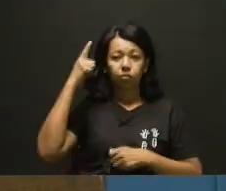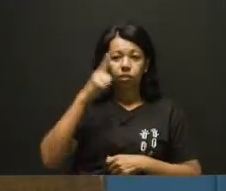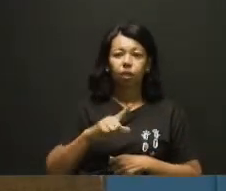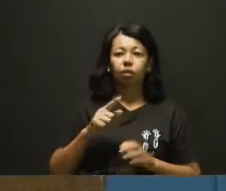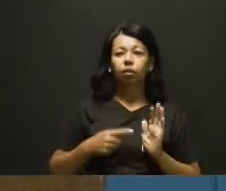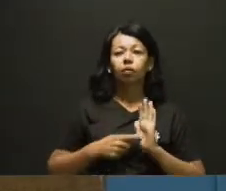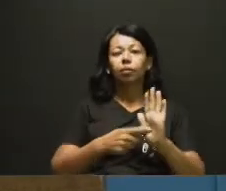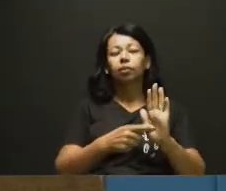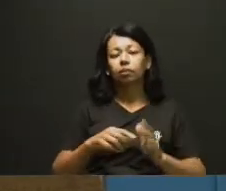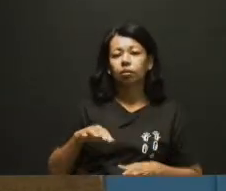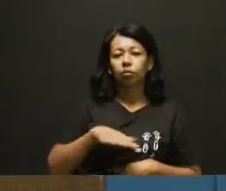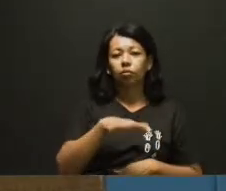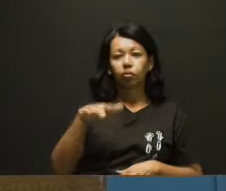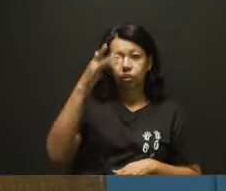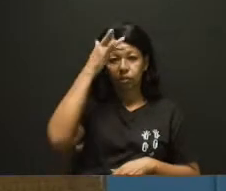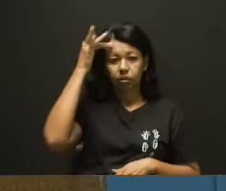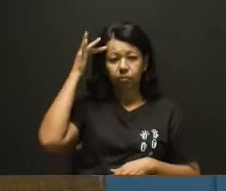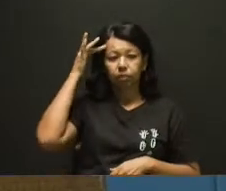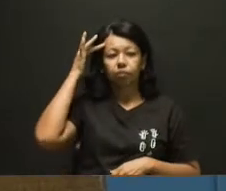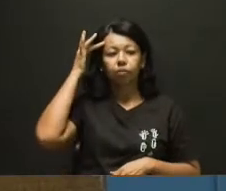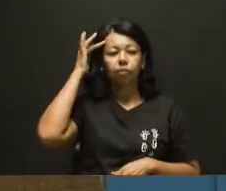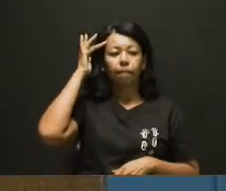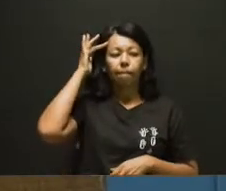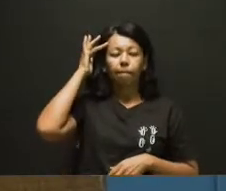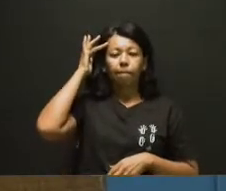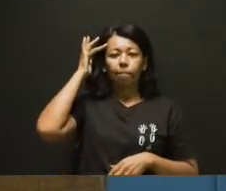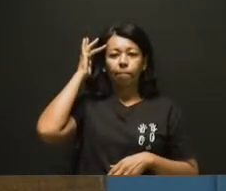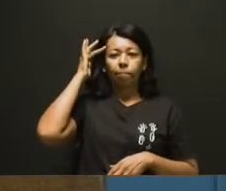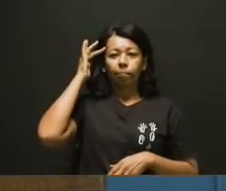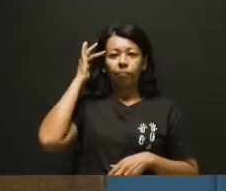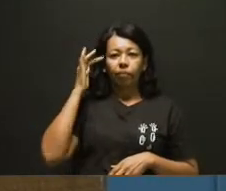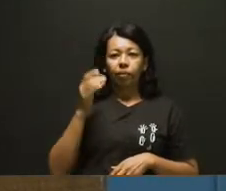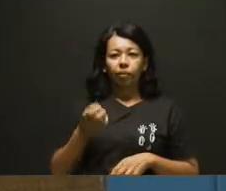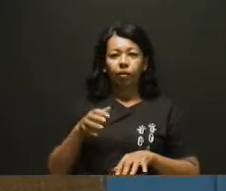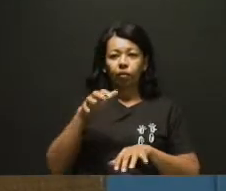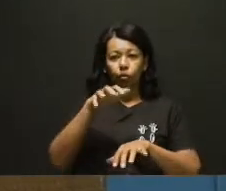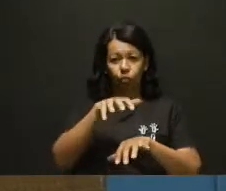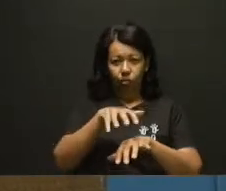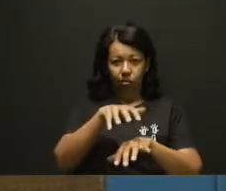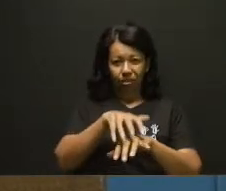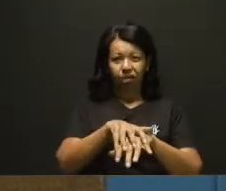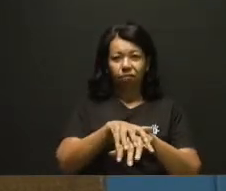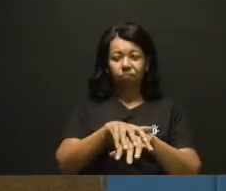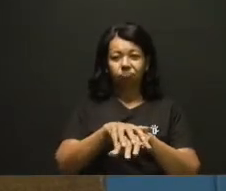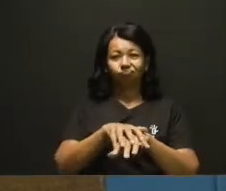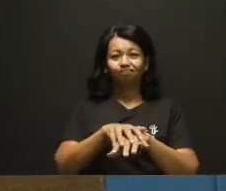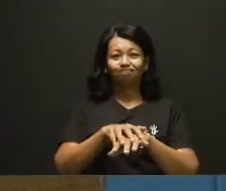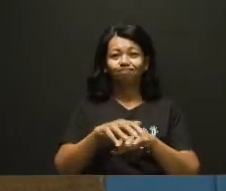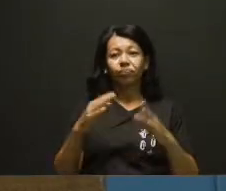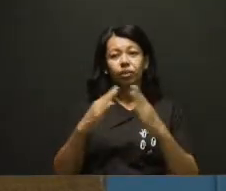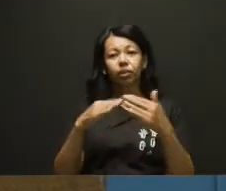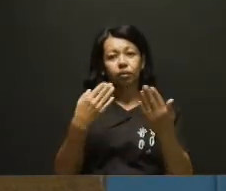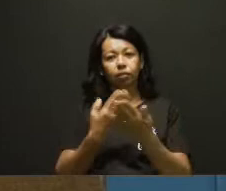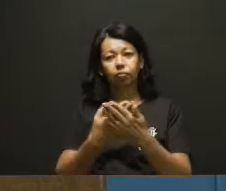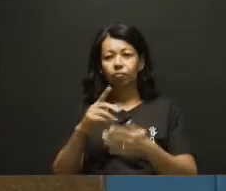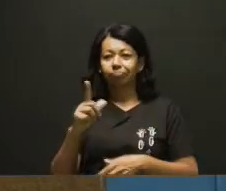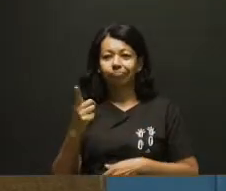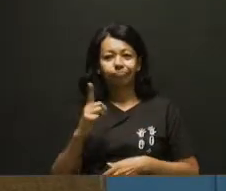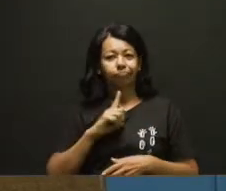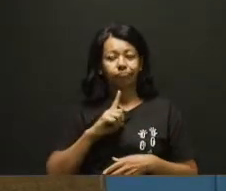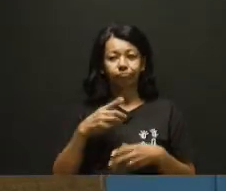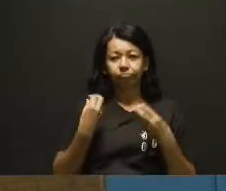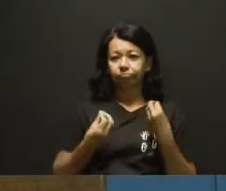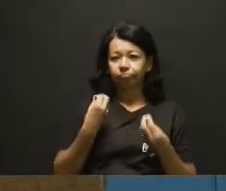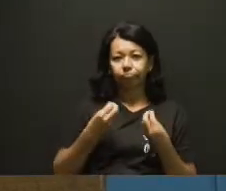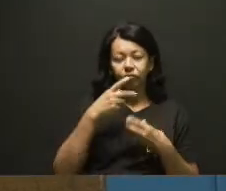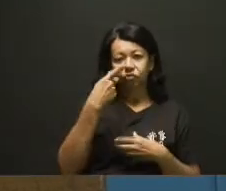essas pessoas todas né e com relação à inclusão nas escolas não tem como a gente fala de inclusão na escola sem